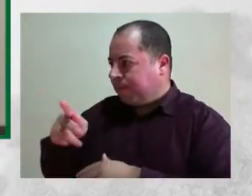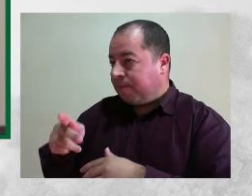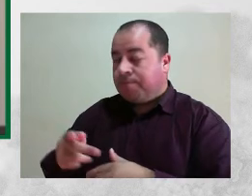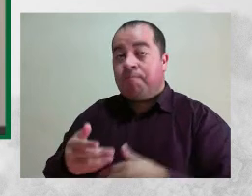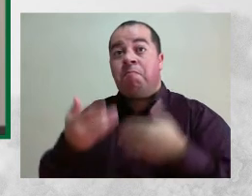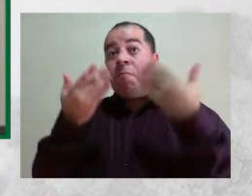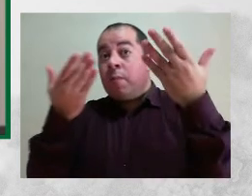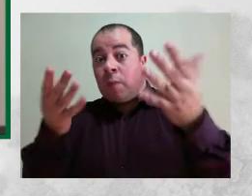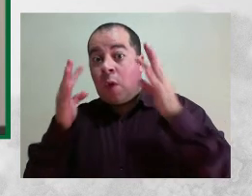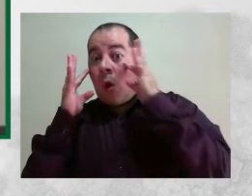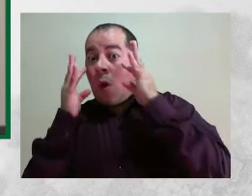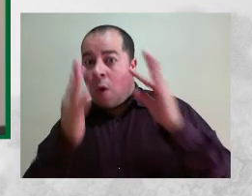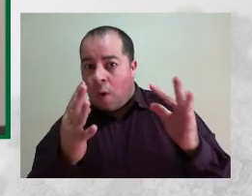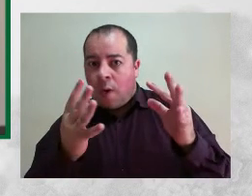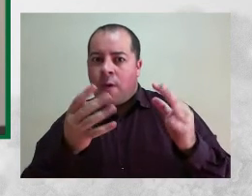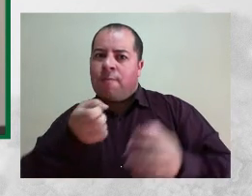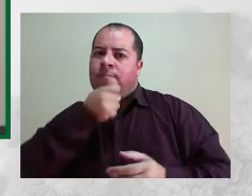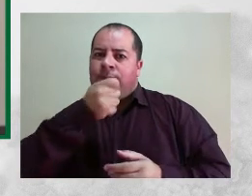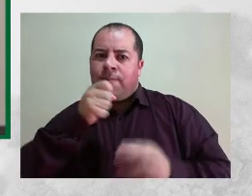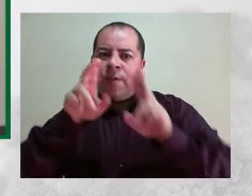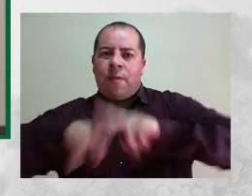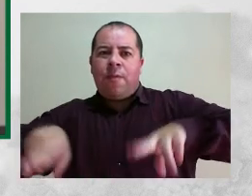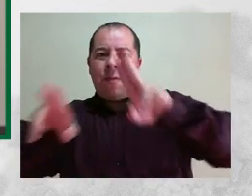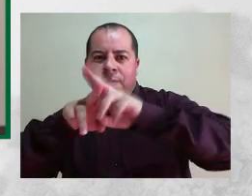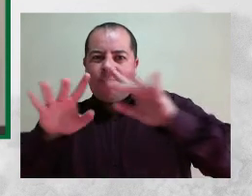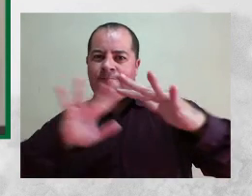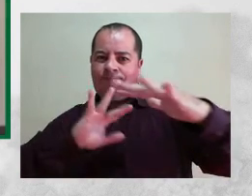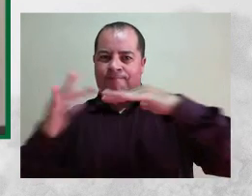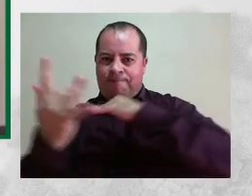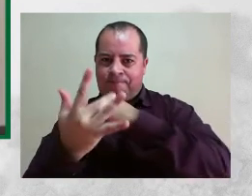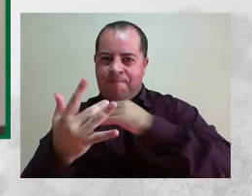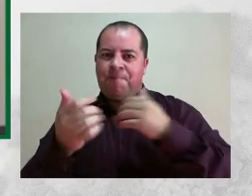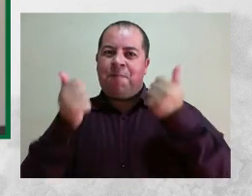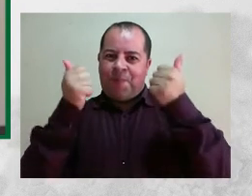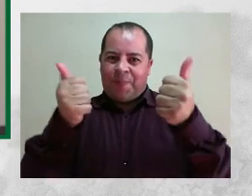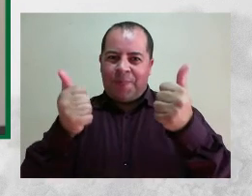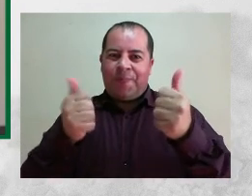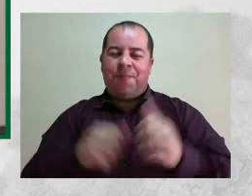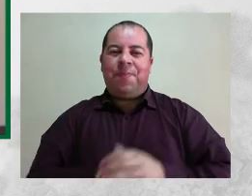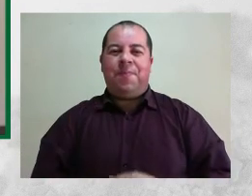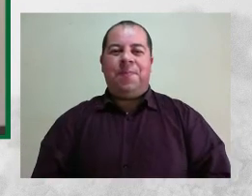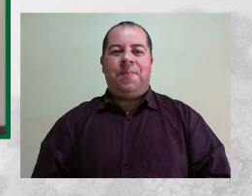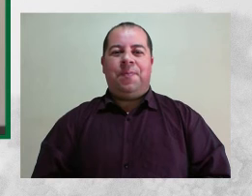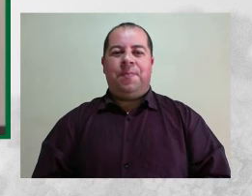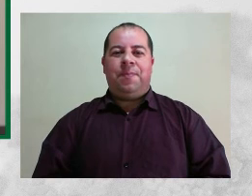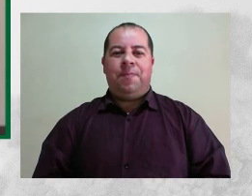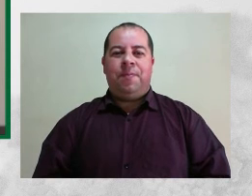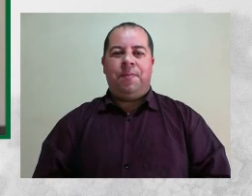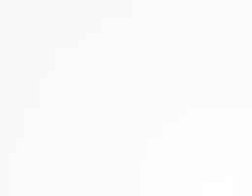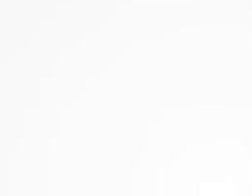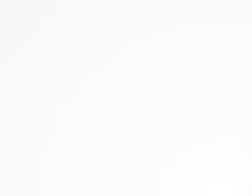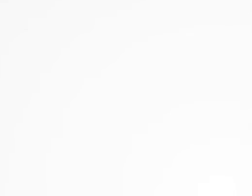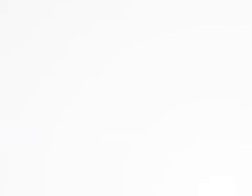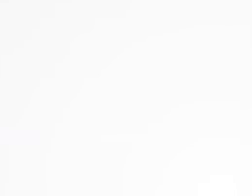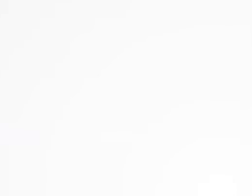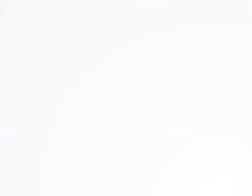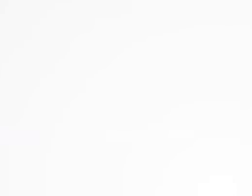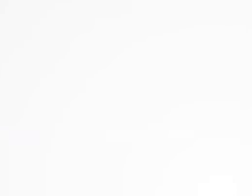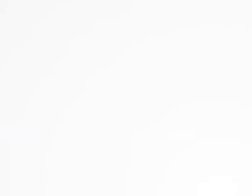conversa, professor. E você, acompanhe o programa Unipampa Entrevista nas redes sociais da universidade. Até logo!